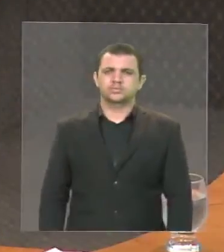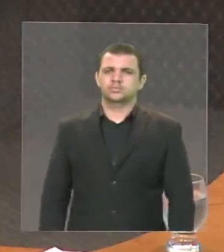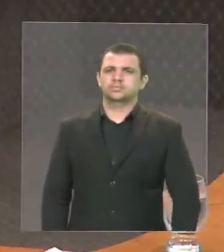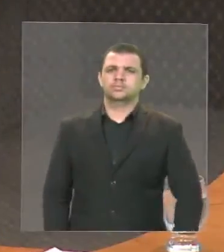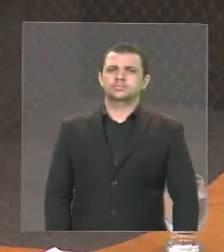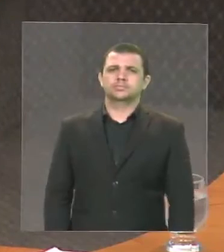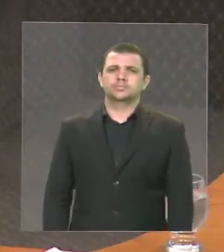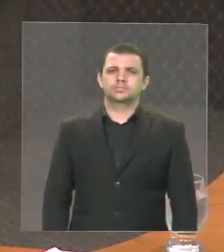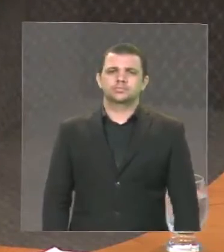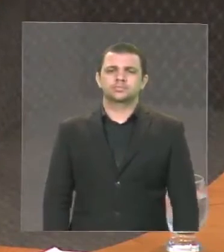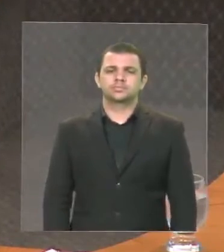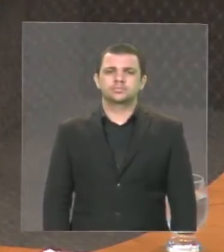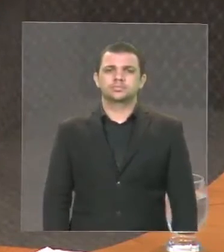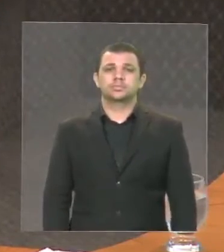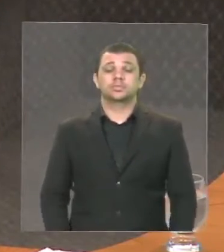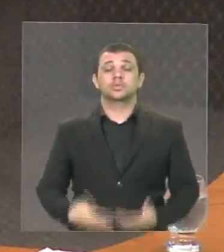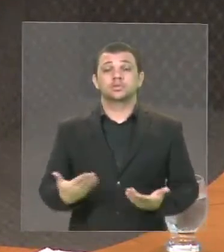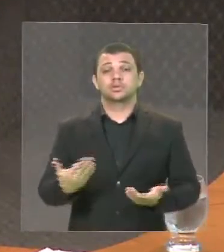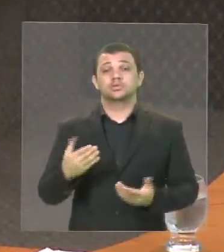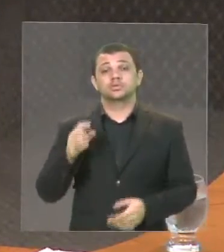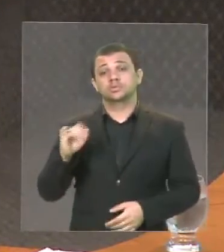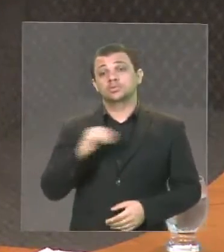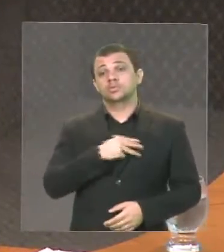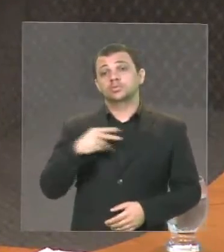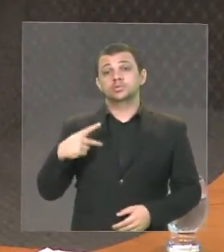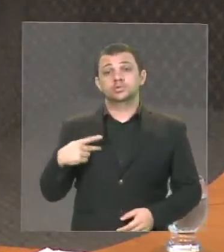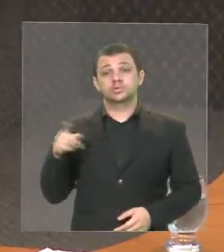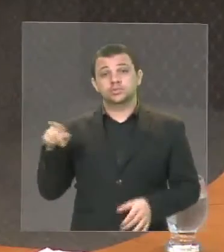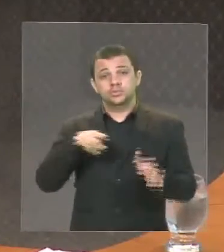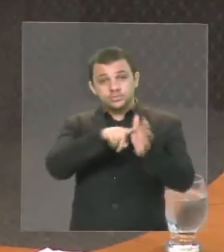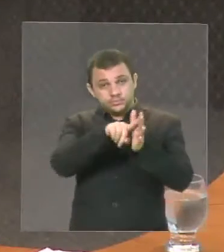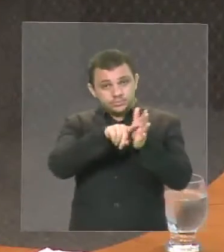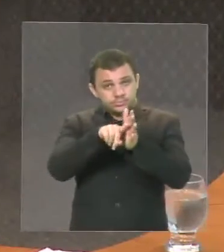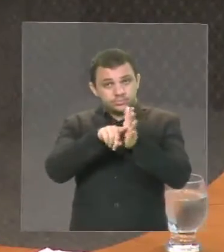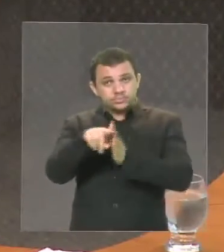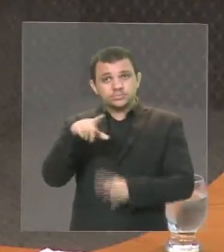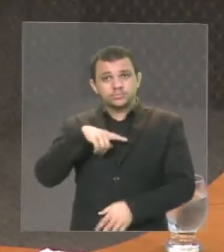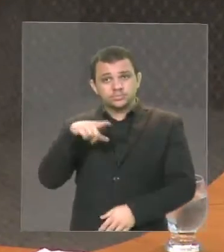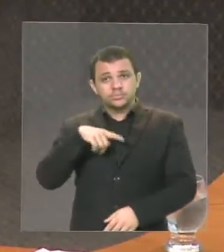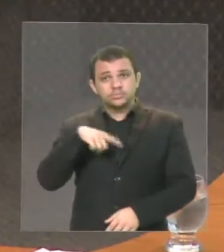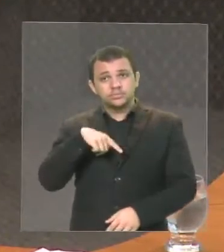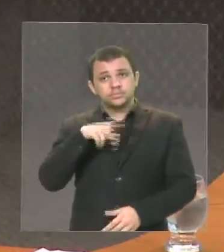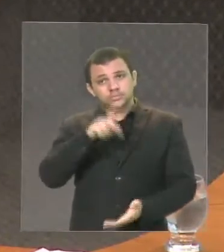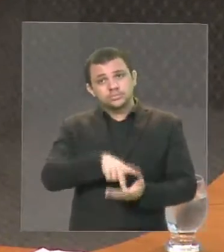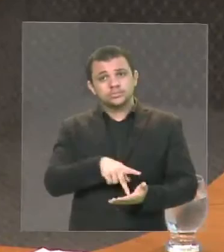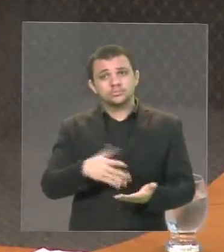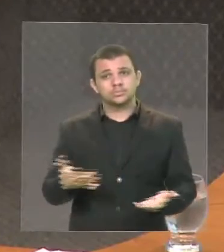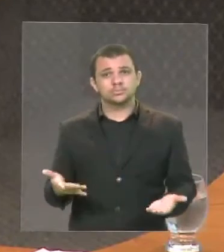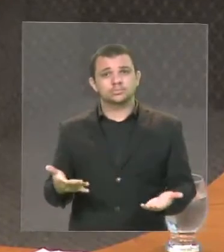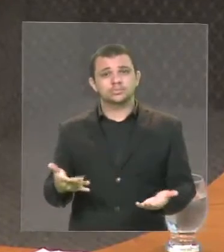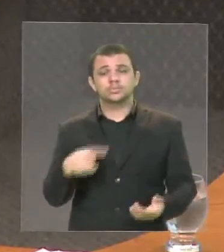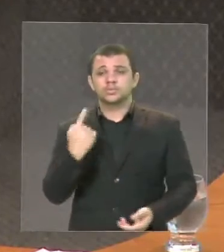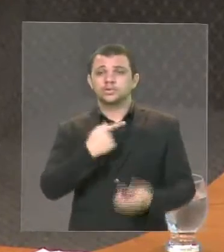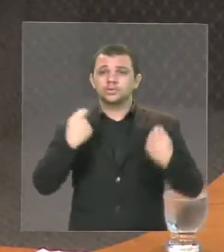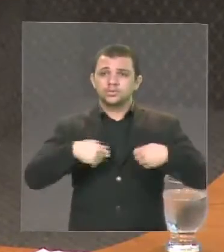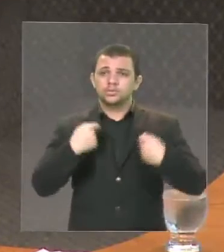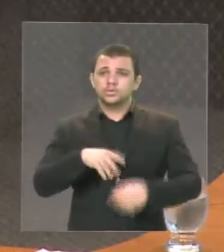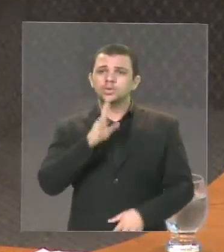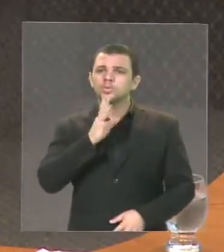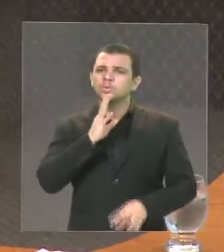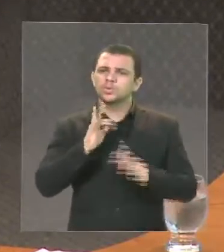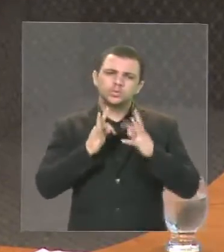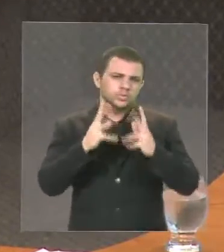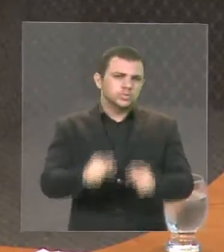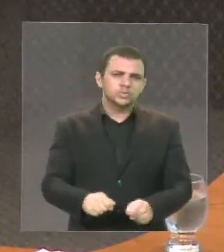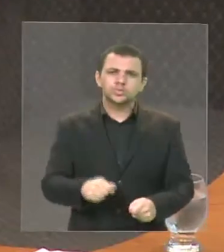Então, senão o Ministério Público não estaria investigando. Essa que é a verdade. E precisamos ter conhecimento de tudo